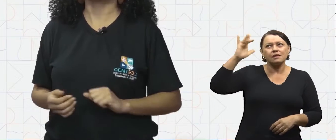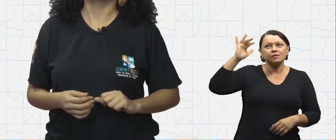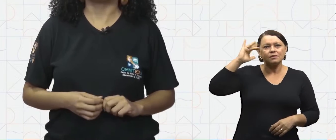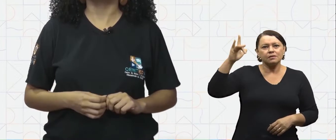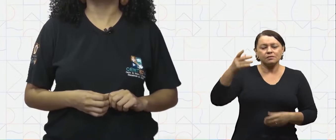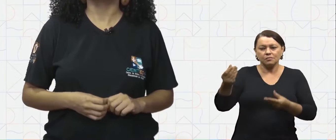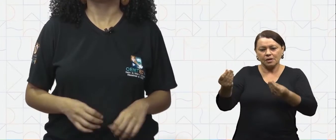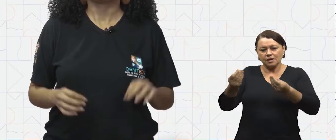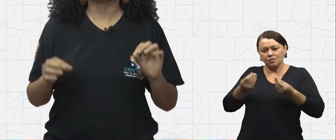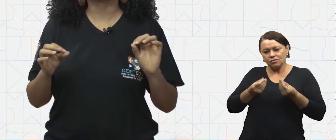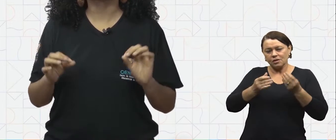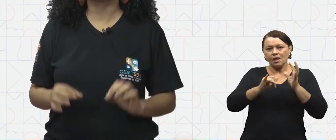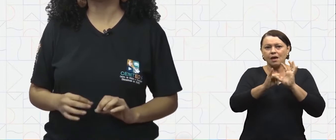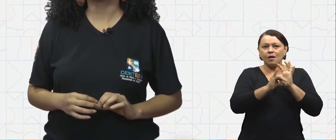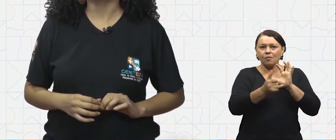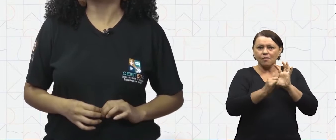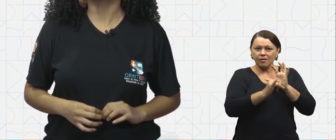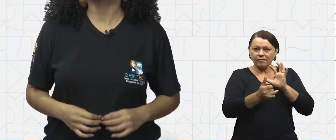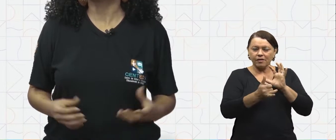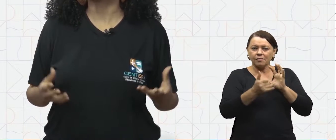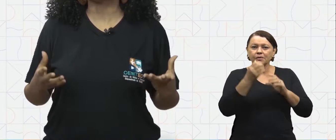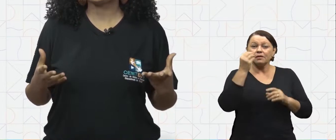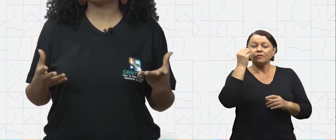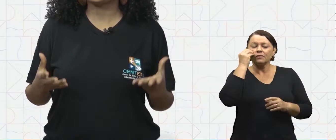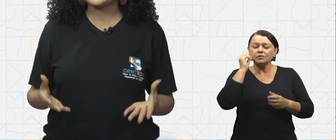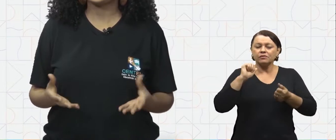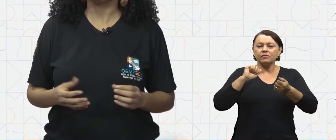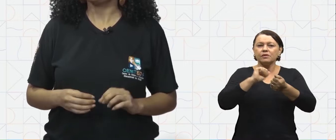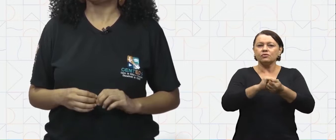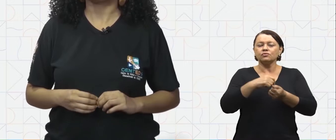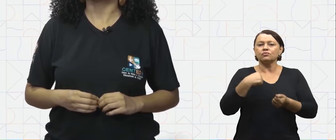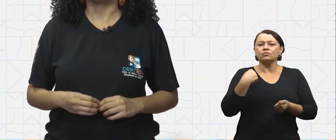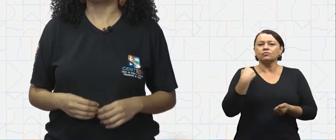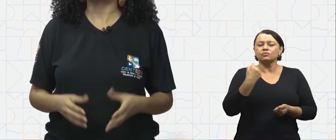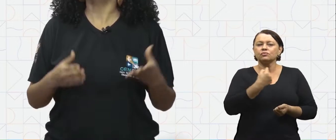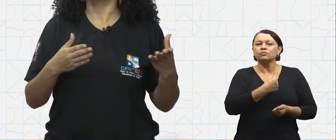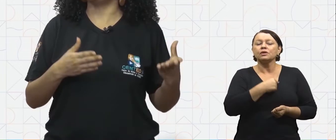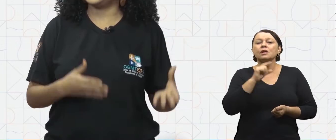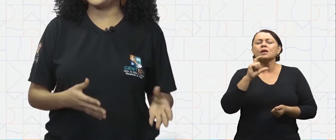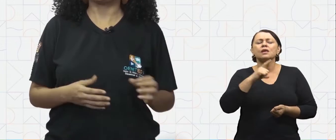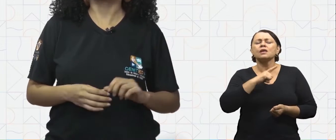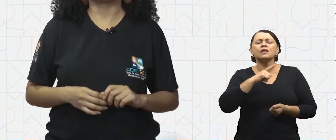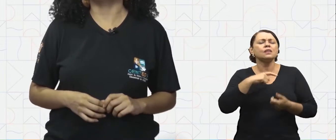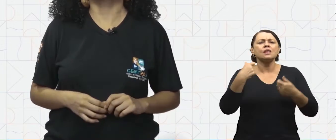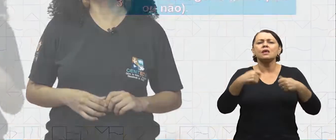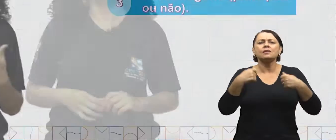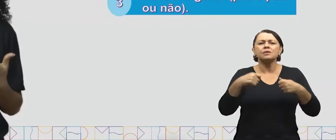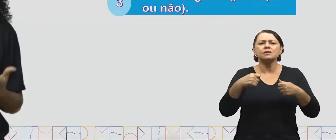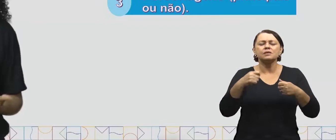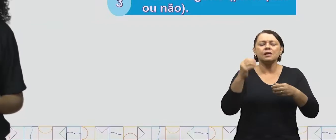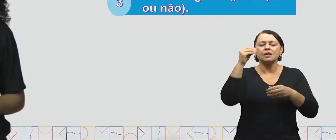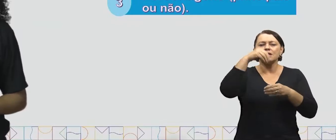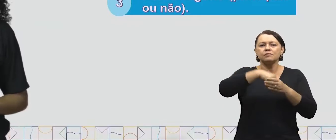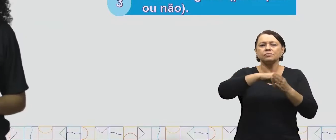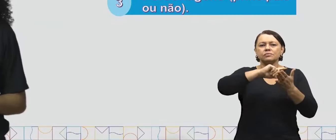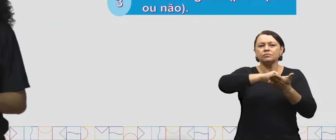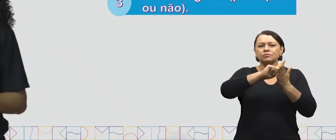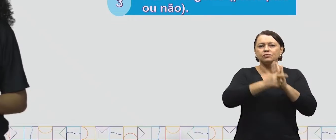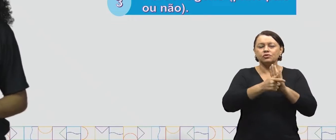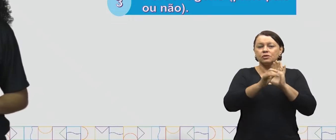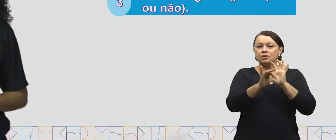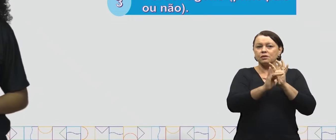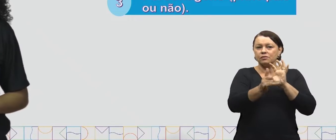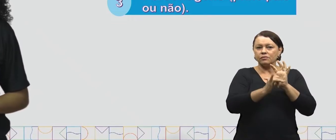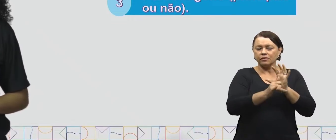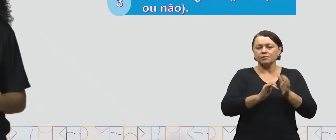nos dar uma fábula, acompanhe comigo o que deve ter em uma narrativa do gênero fábula. Primeiramente,